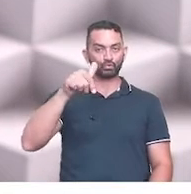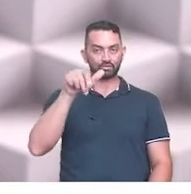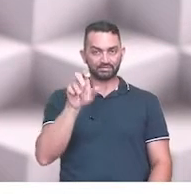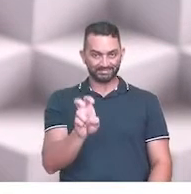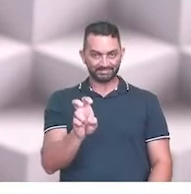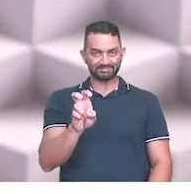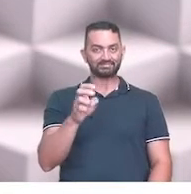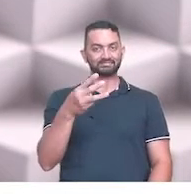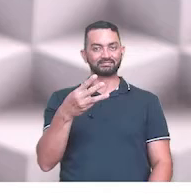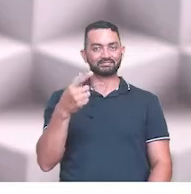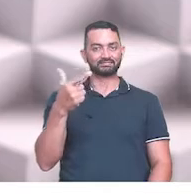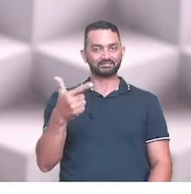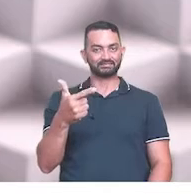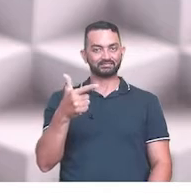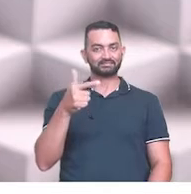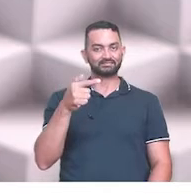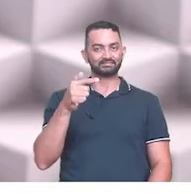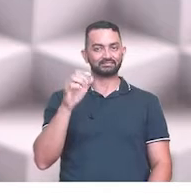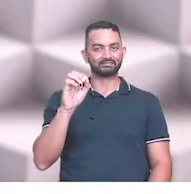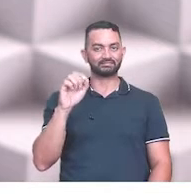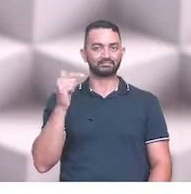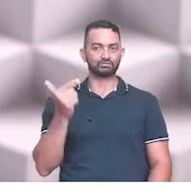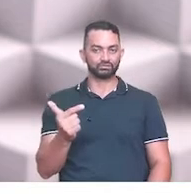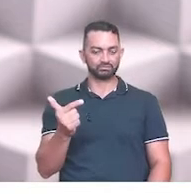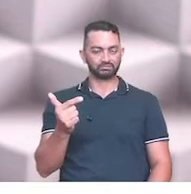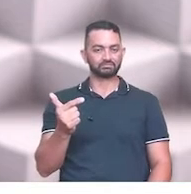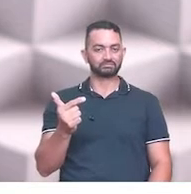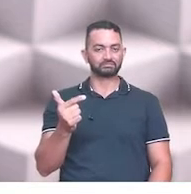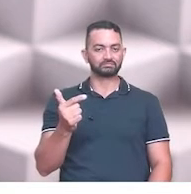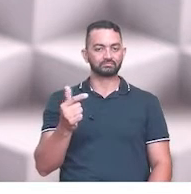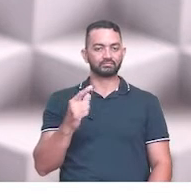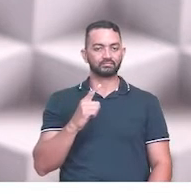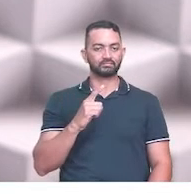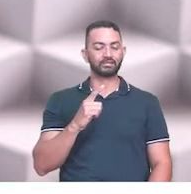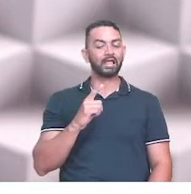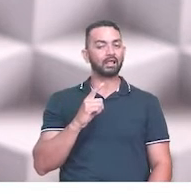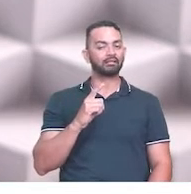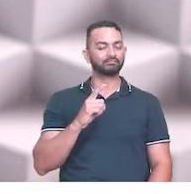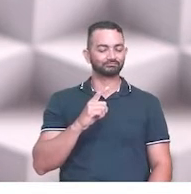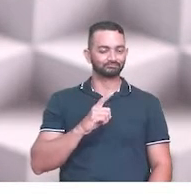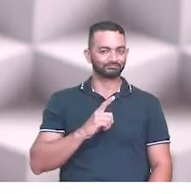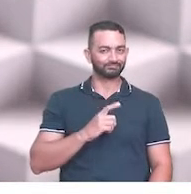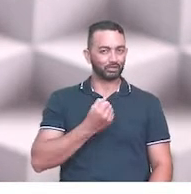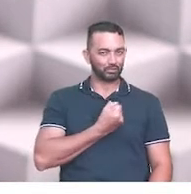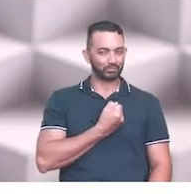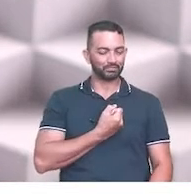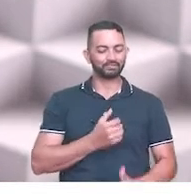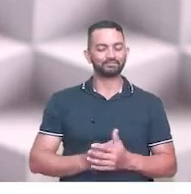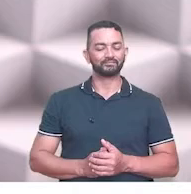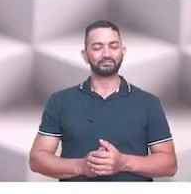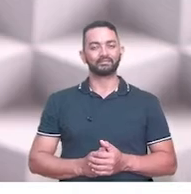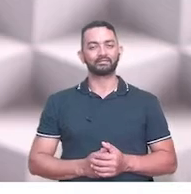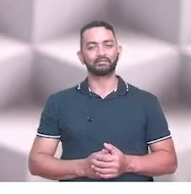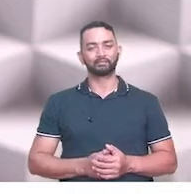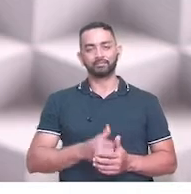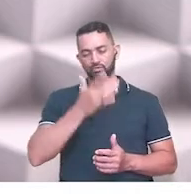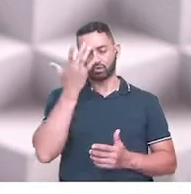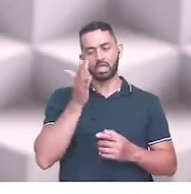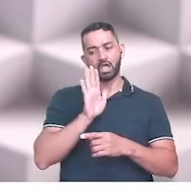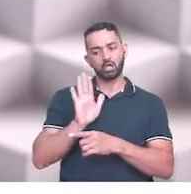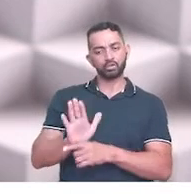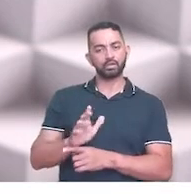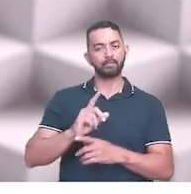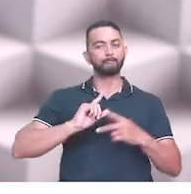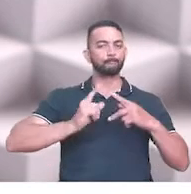99 1532 712 viu gente lembra que tem um Nozinho na frente que é necessário né E aí